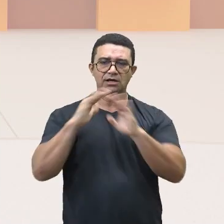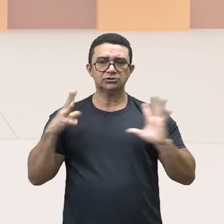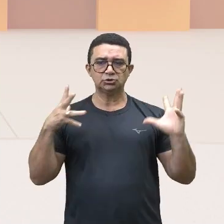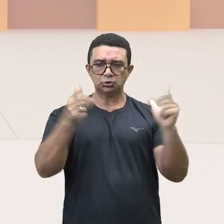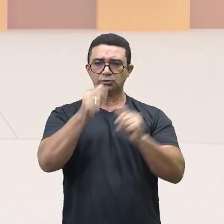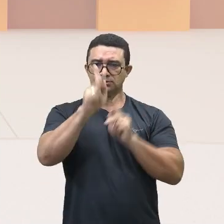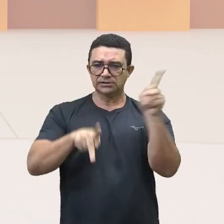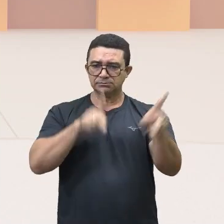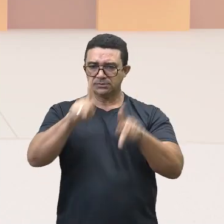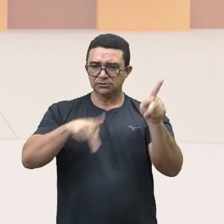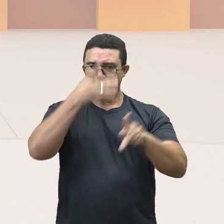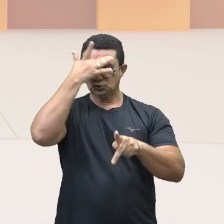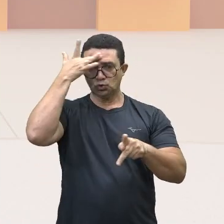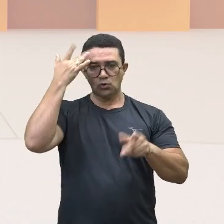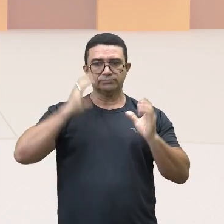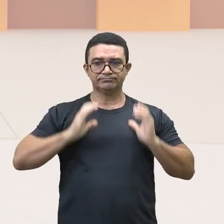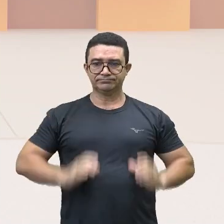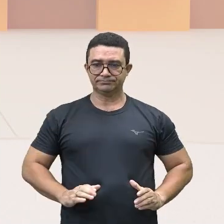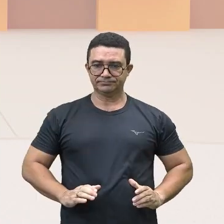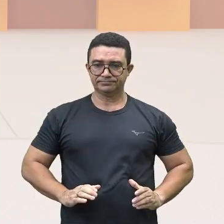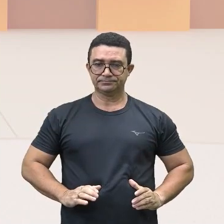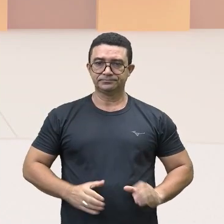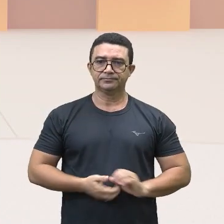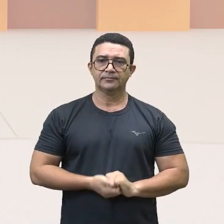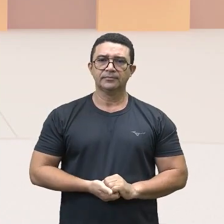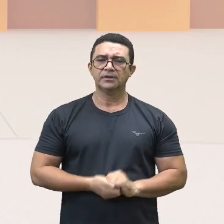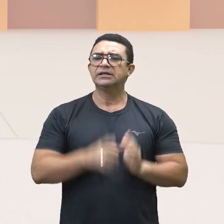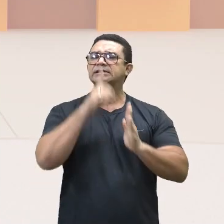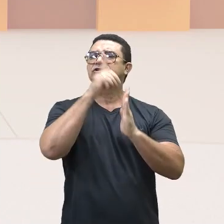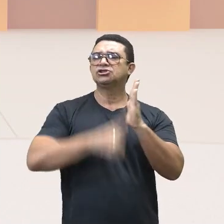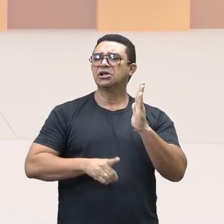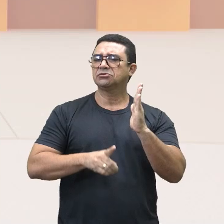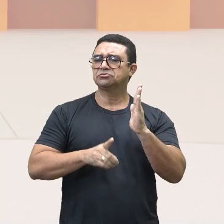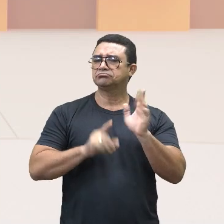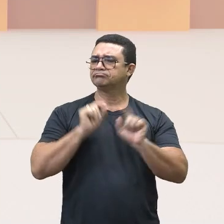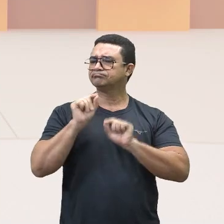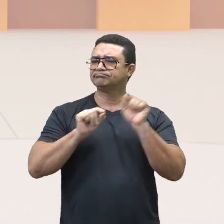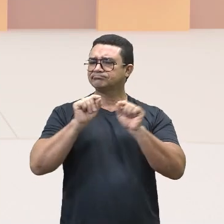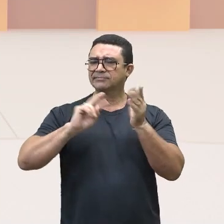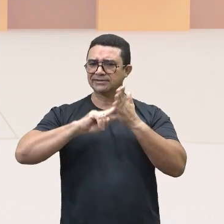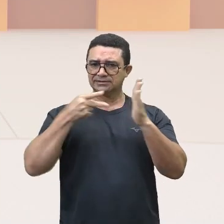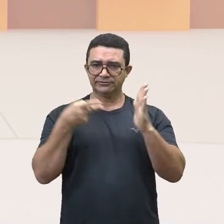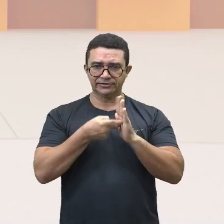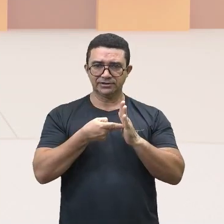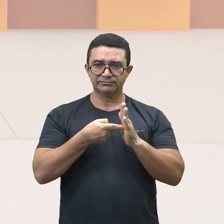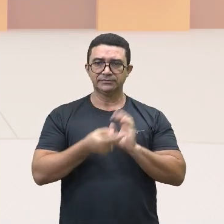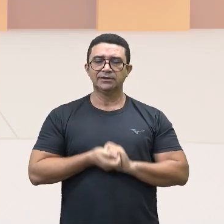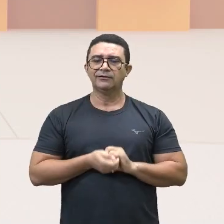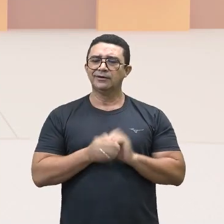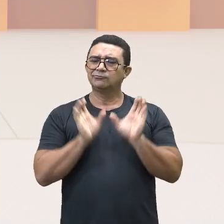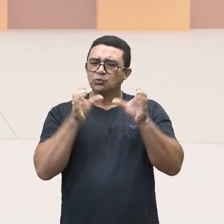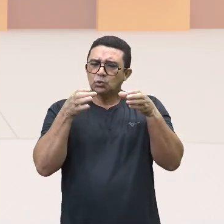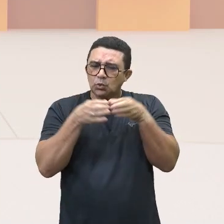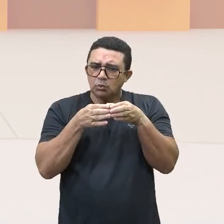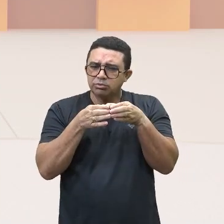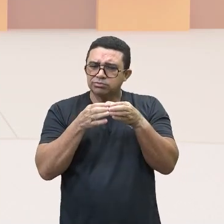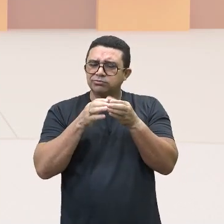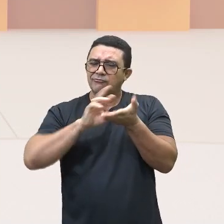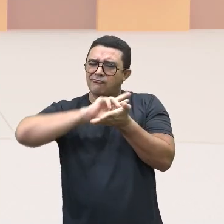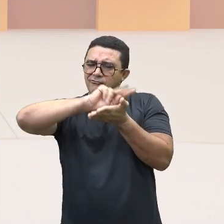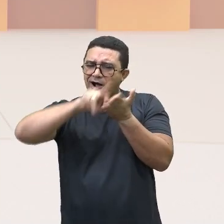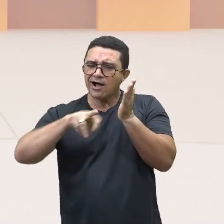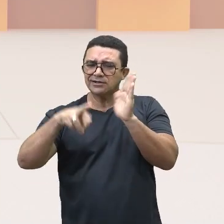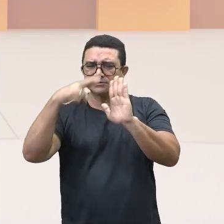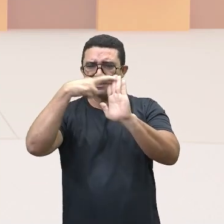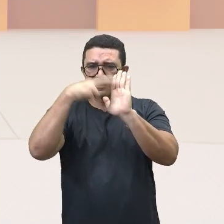cidadãos. Muito bem, então justiça é isso. E direito? O que é direito, professor? Direito é um conjunto de normas